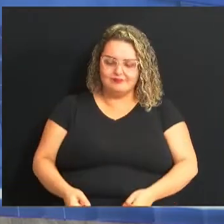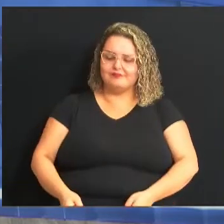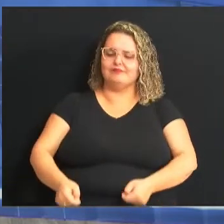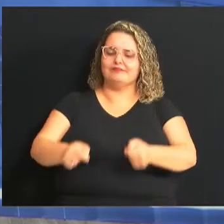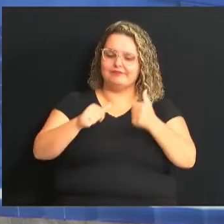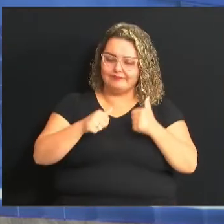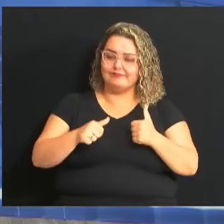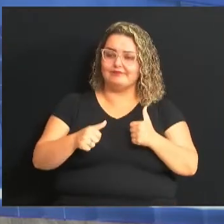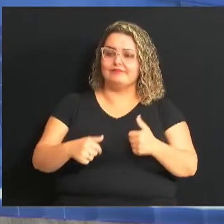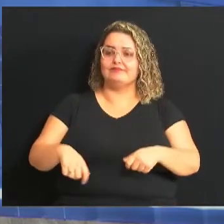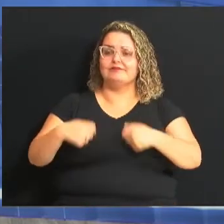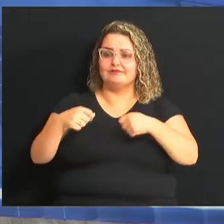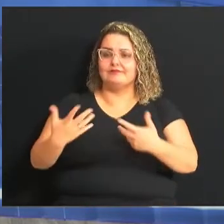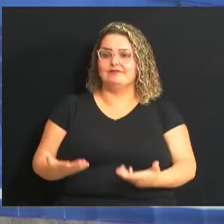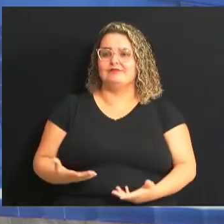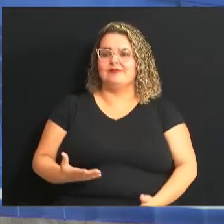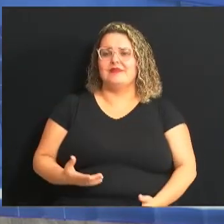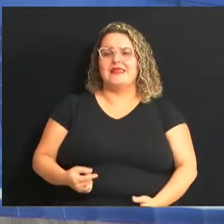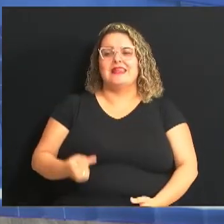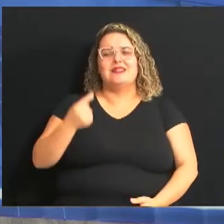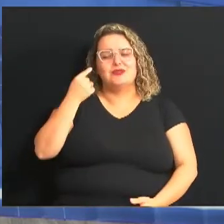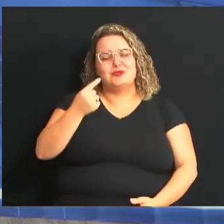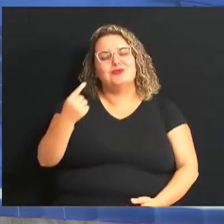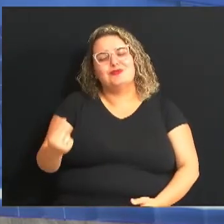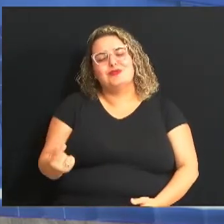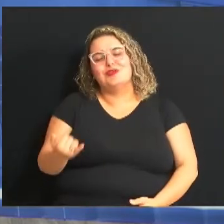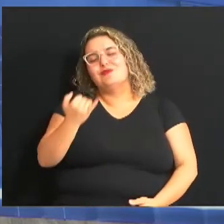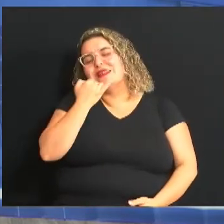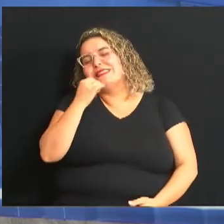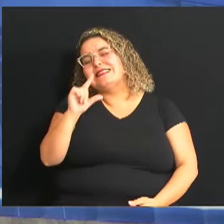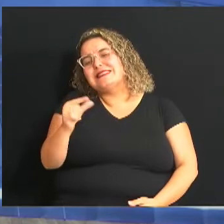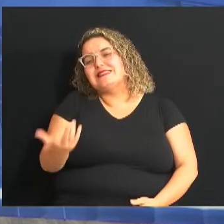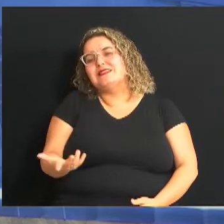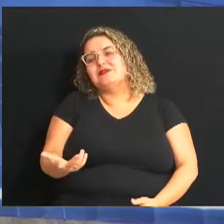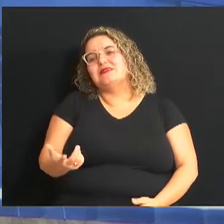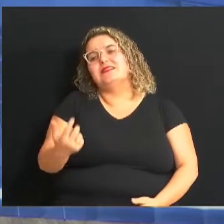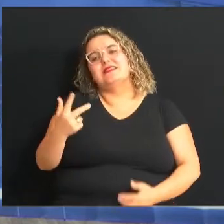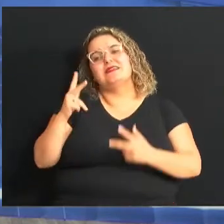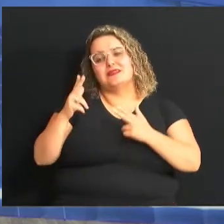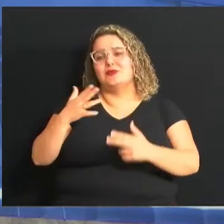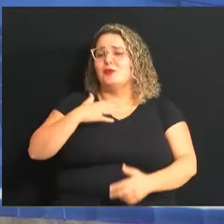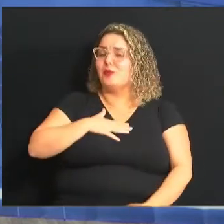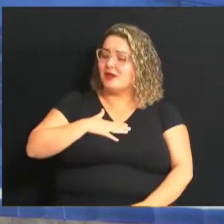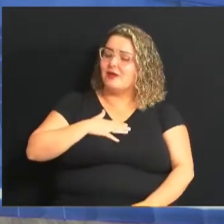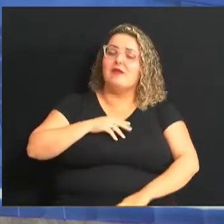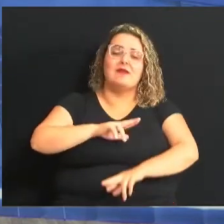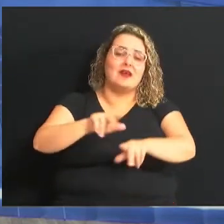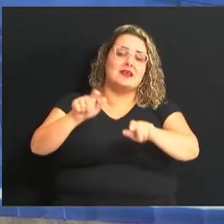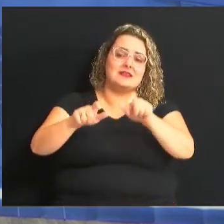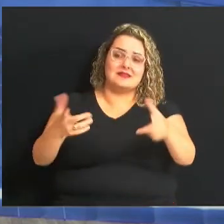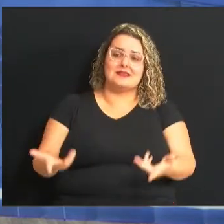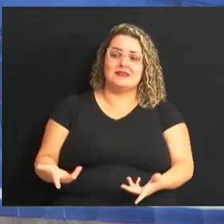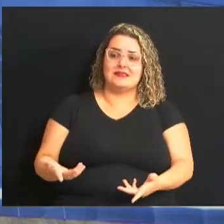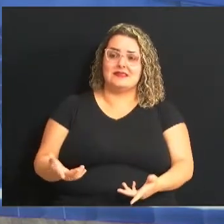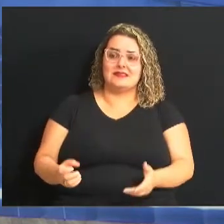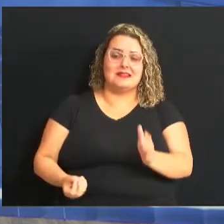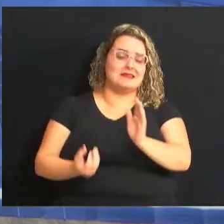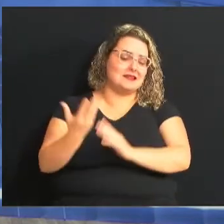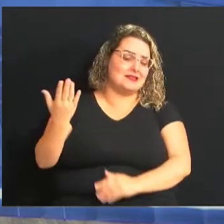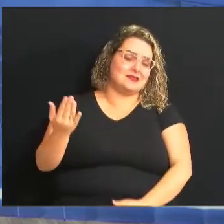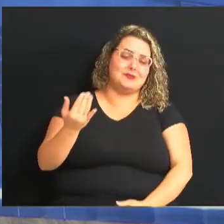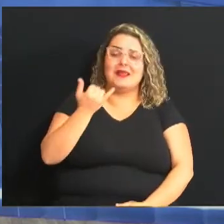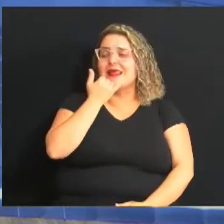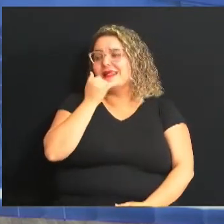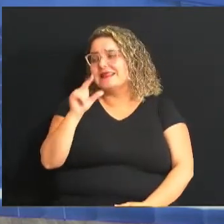necessidade. Cada dia eu arrumo uma desculpa diferente e assim como eu, tem muitas pessoas que cada hora inventam uma desculpa, cada hora fala que vai fazer